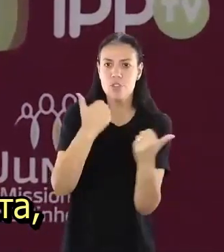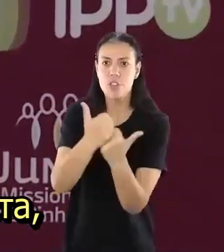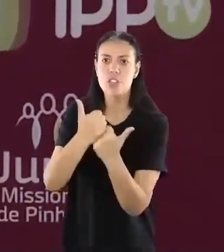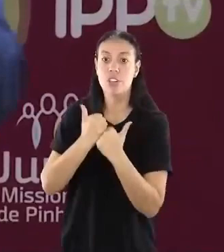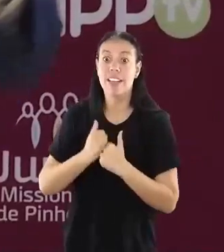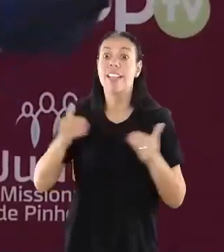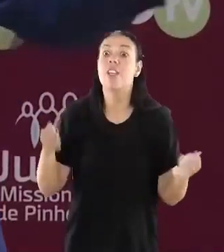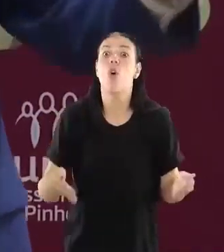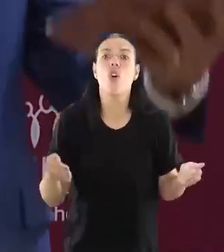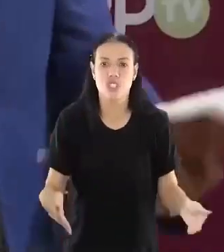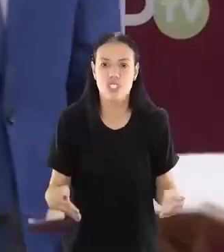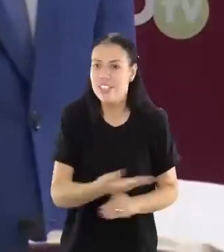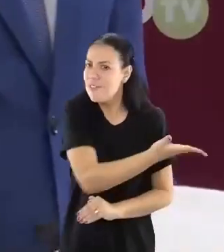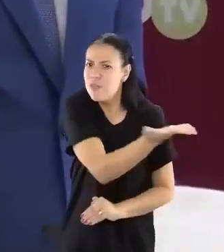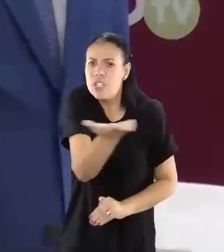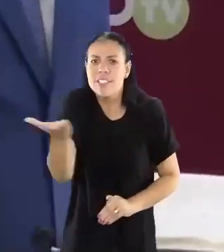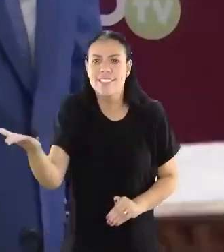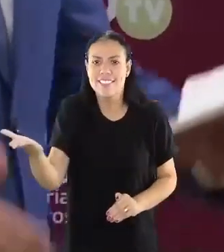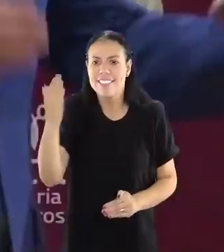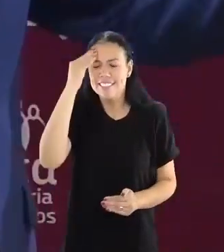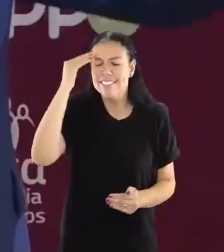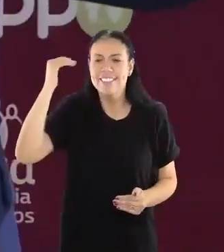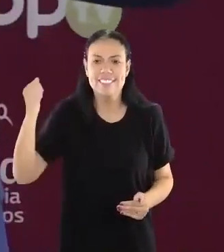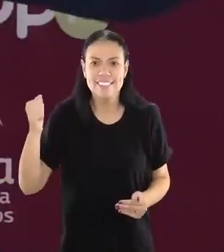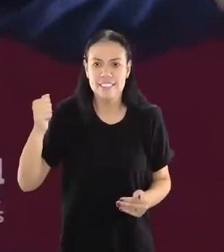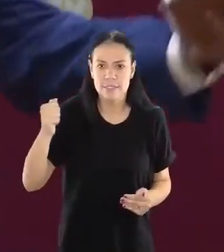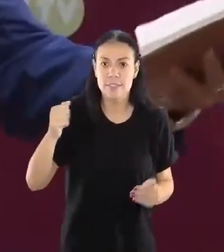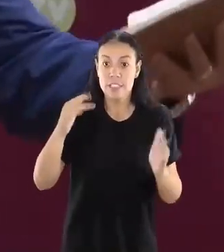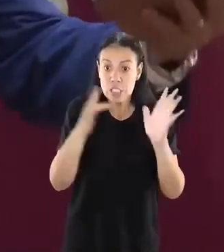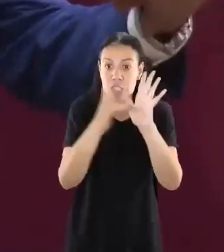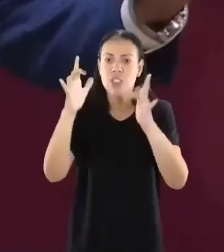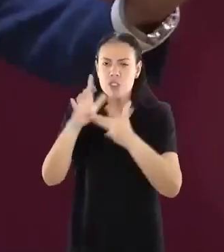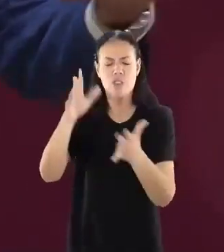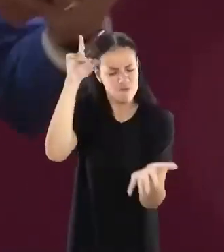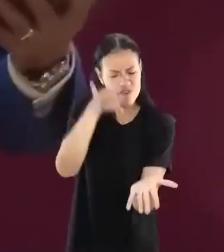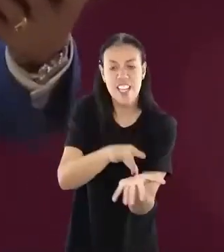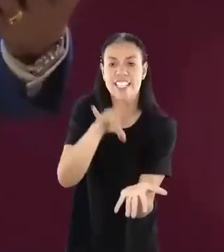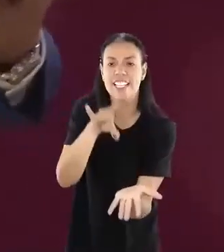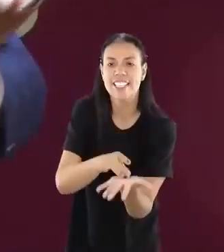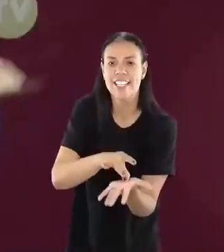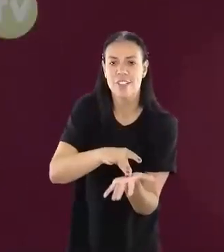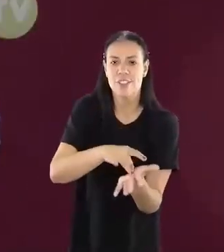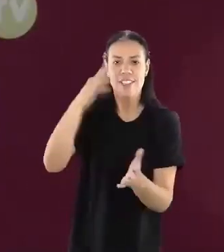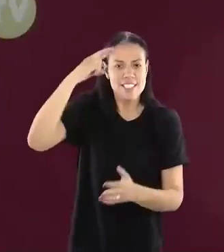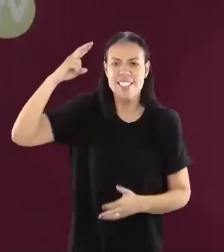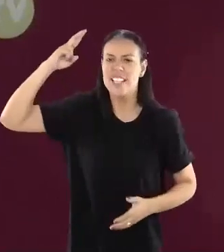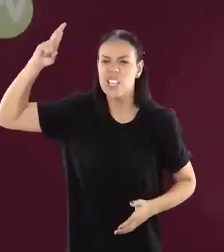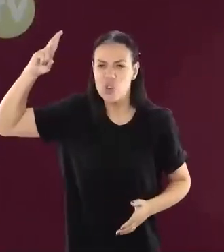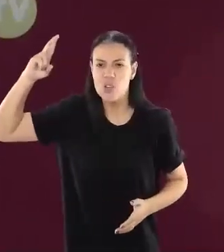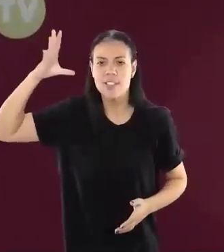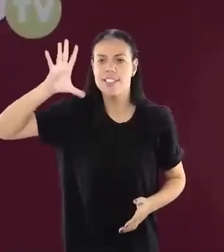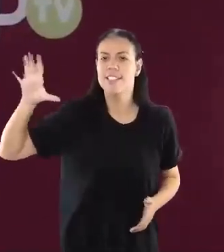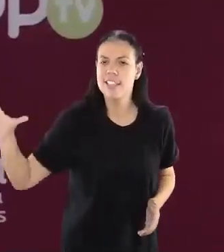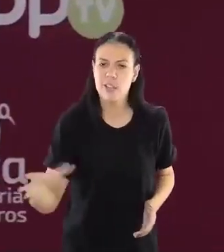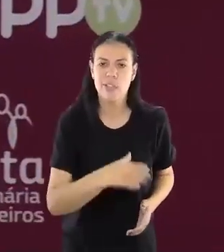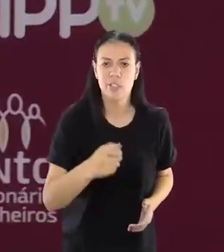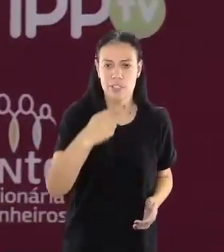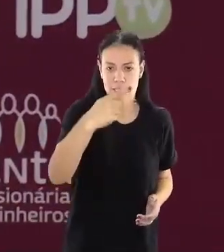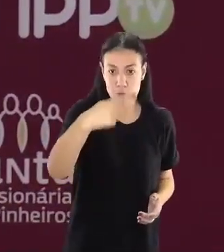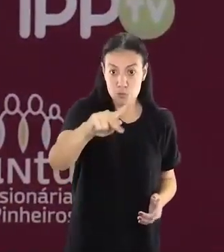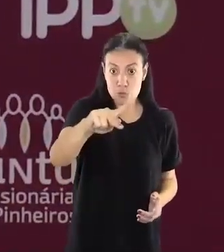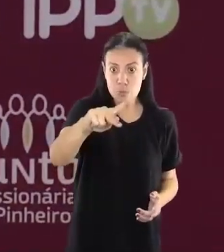Jesus Cristo, você se prostre diante dele, você o adore como Senhor e Salvador da sua vida, e você tome um